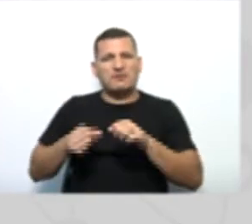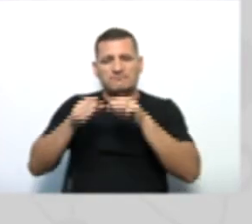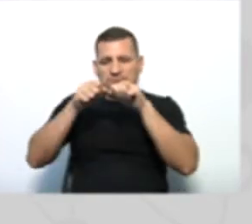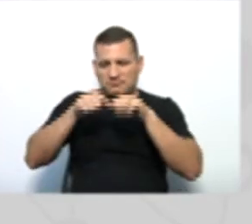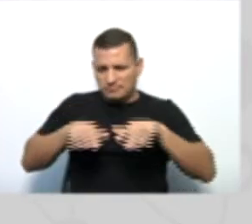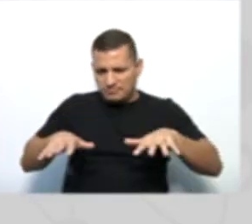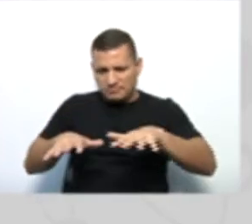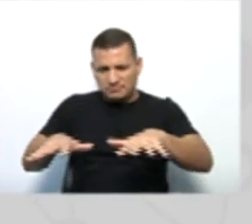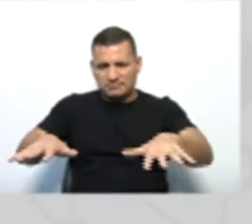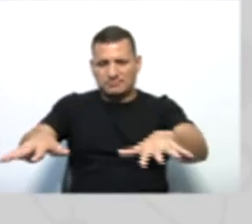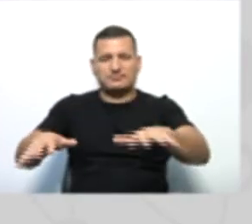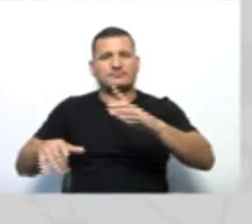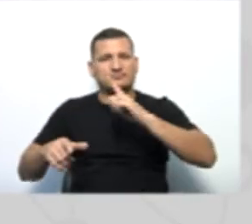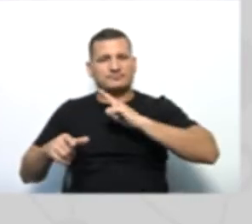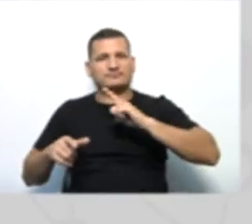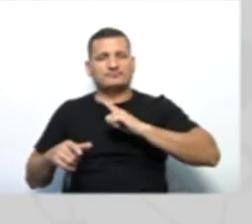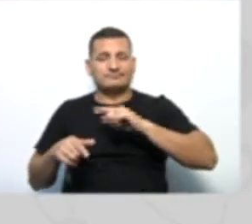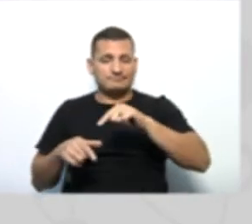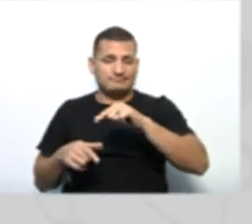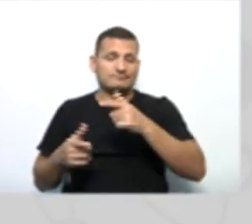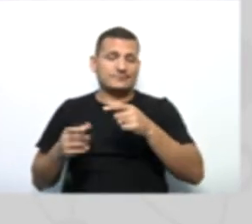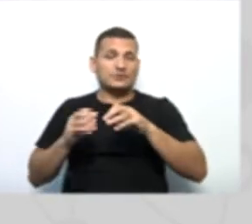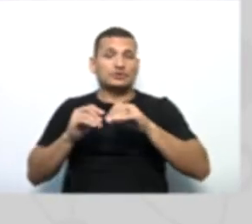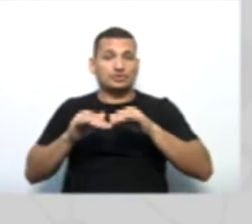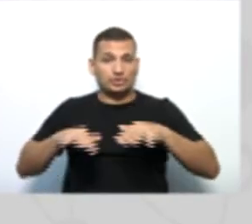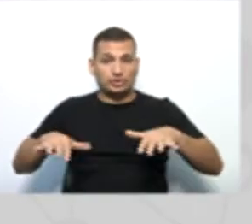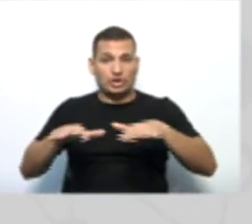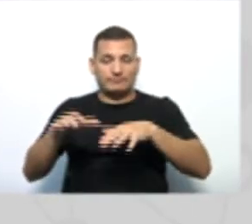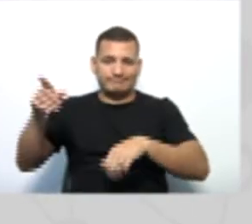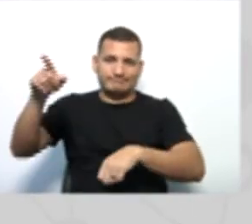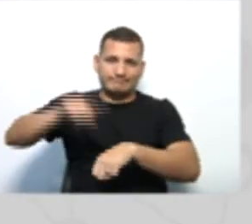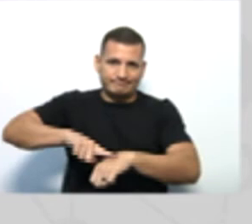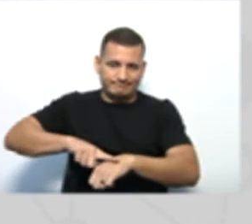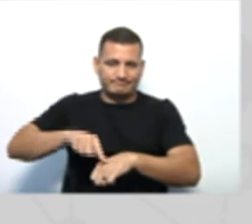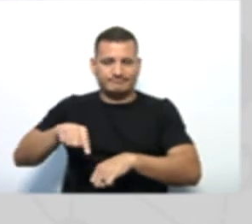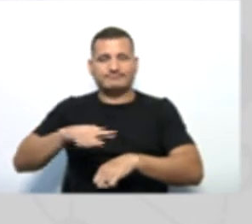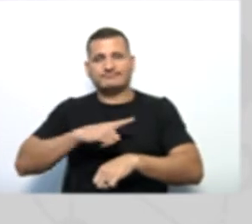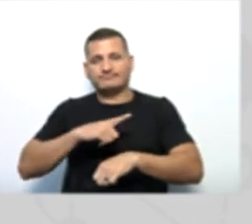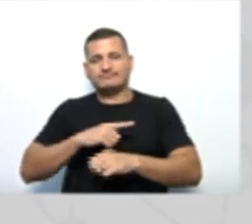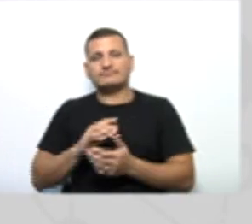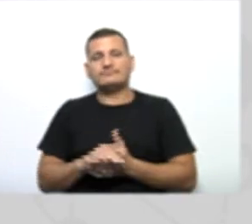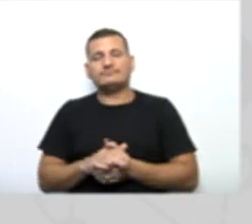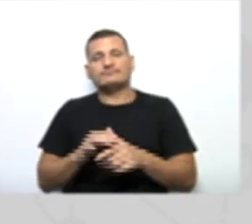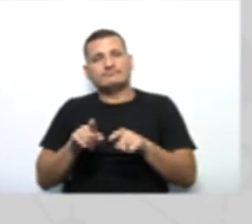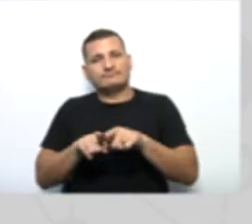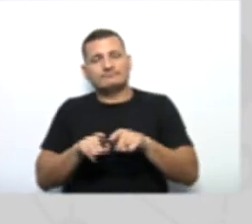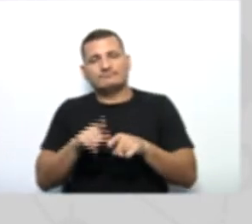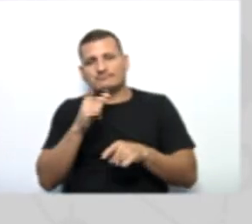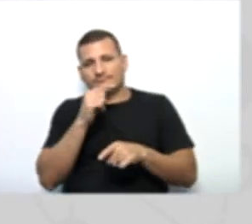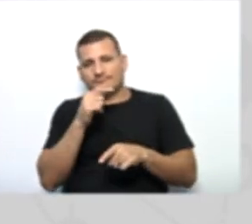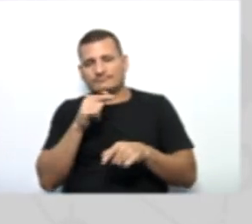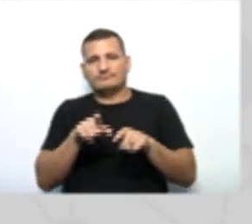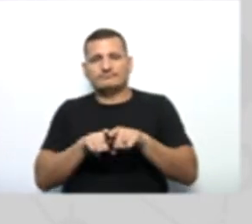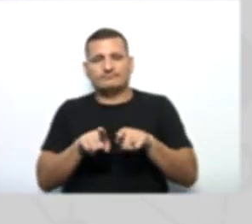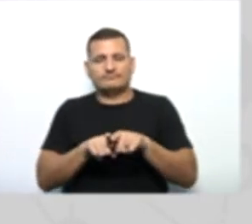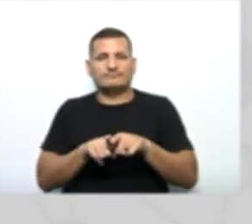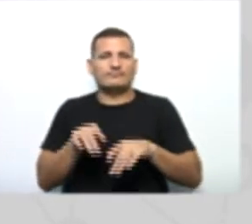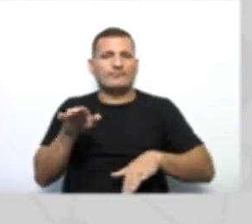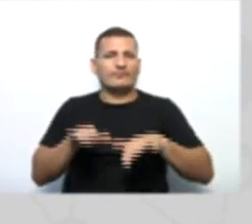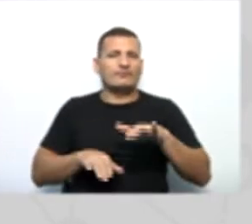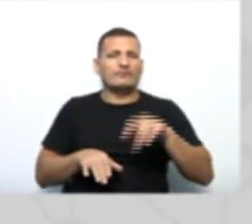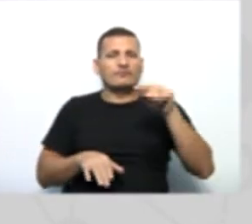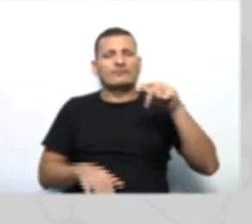indo lá para o meio-fio, para a sarjeta, tem o solo sendo realmente poluído. Tem também a água, muitas vezes está andando, né, indo